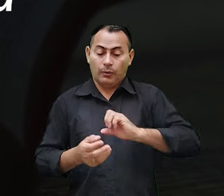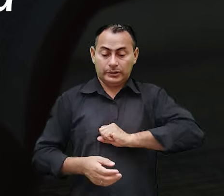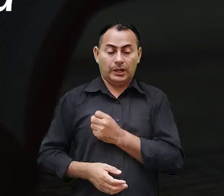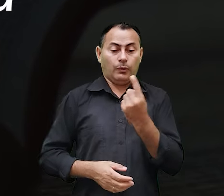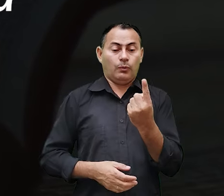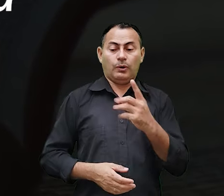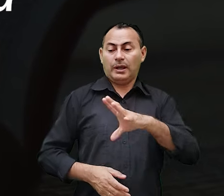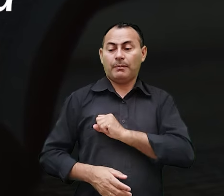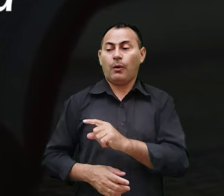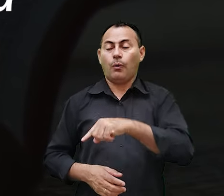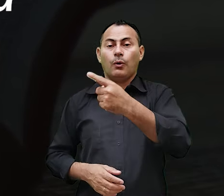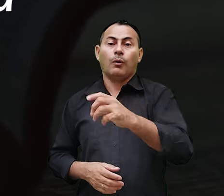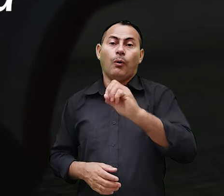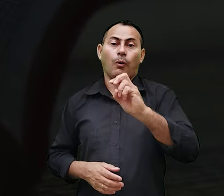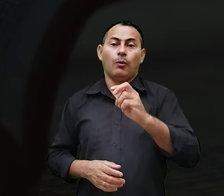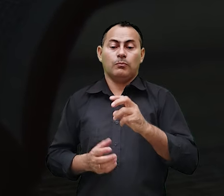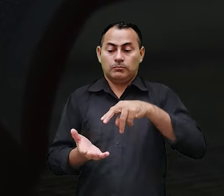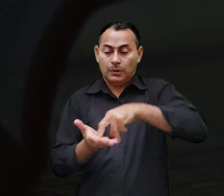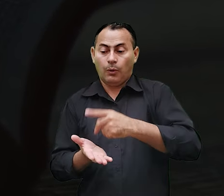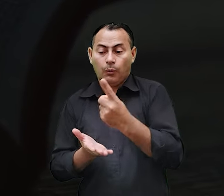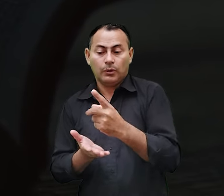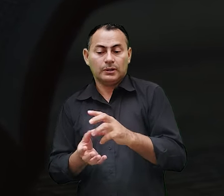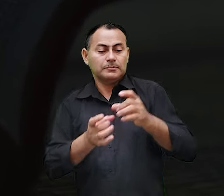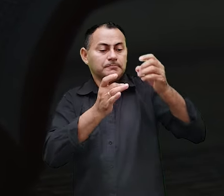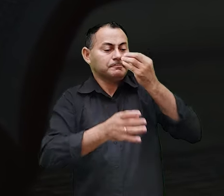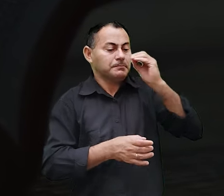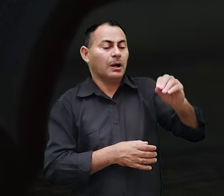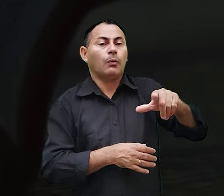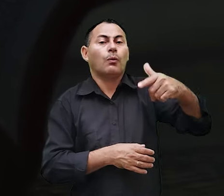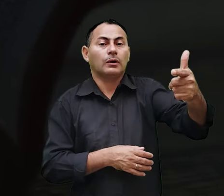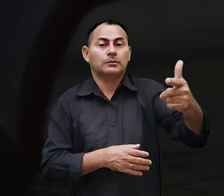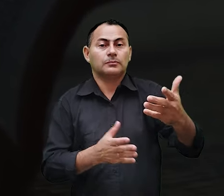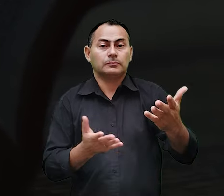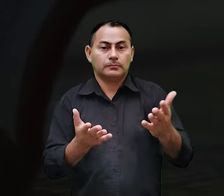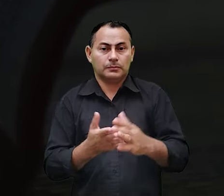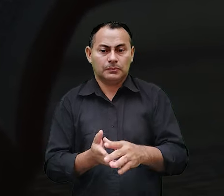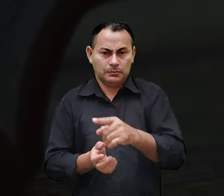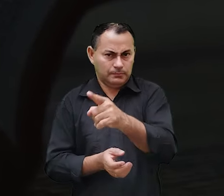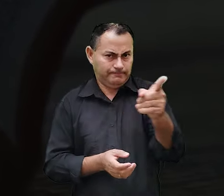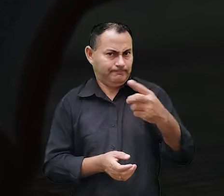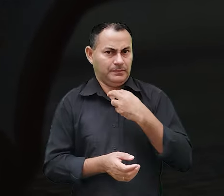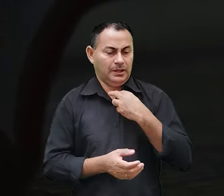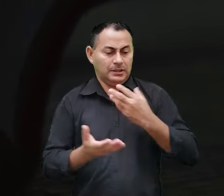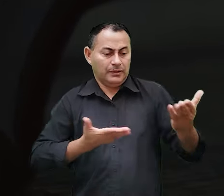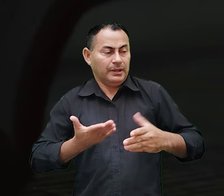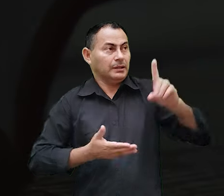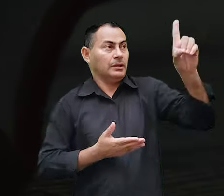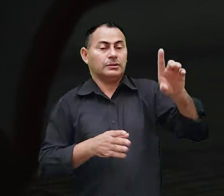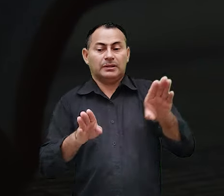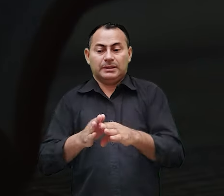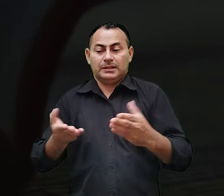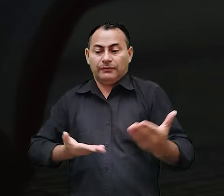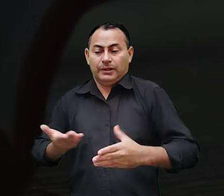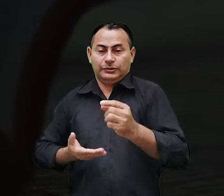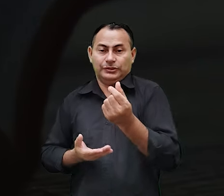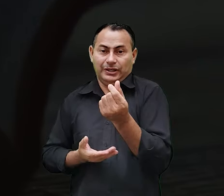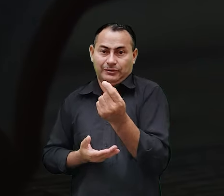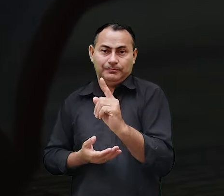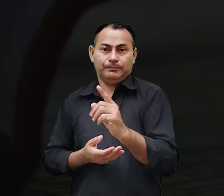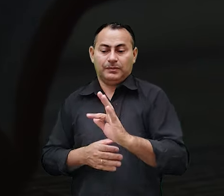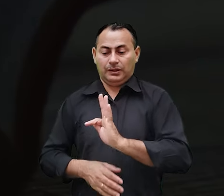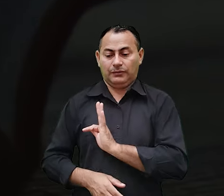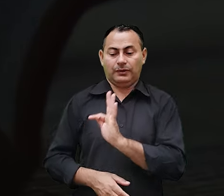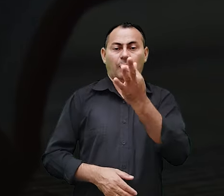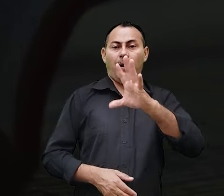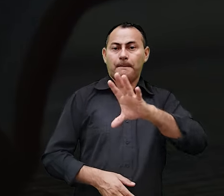senhores, pois odiará um e amará outro, ou se dedicará a um e desprezará outro. Vocês não podem servir a Deus e ao